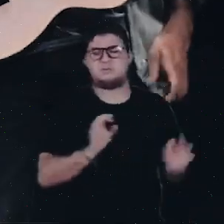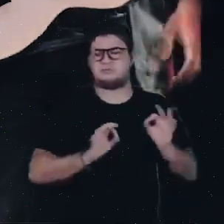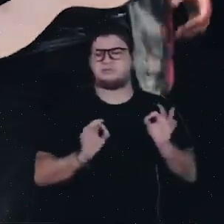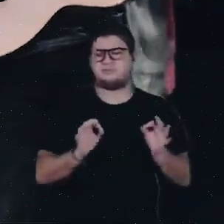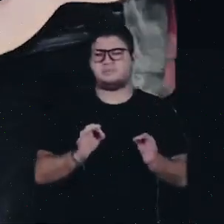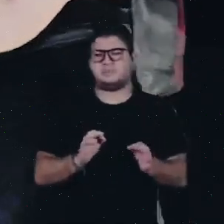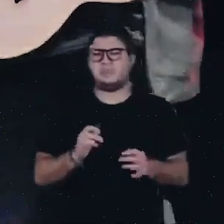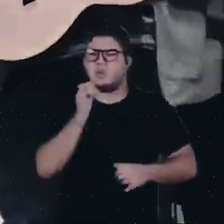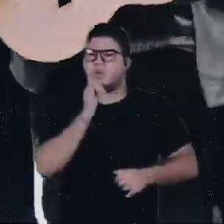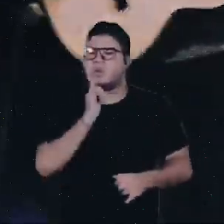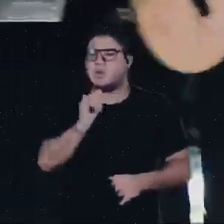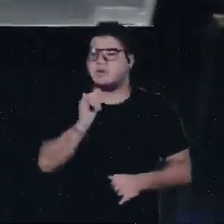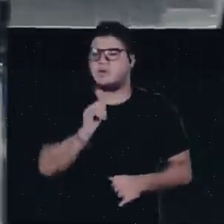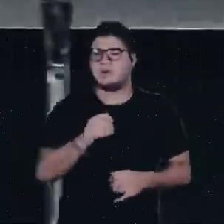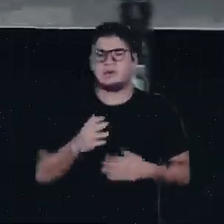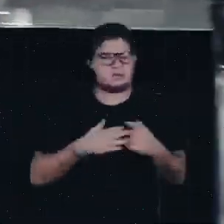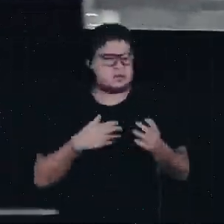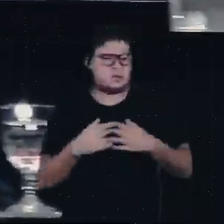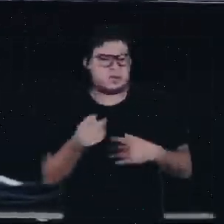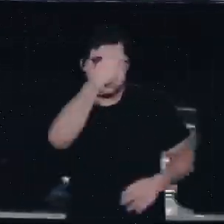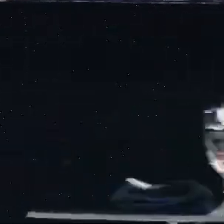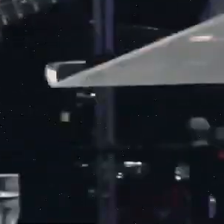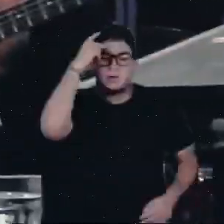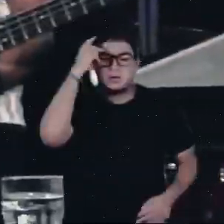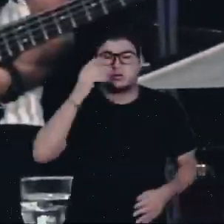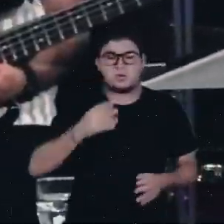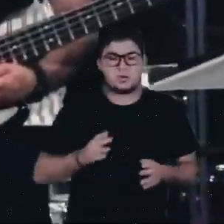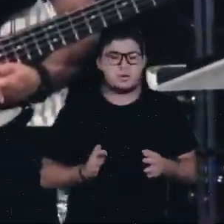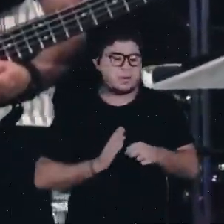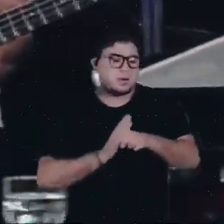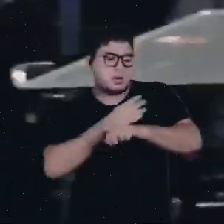Deixa eu dizer uma coisa: qualquer pessoa pode entrar nessa igreja.